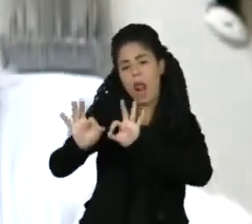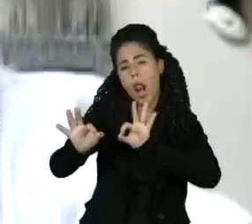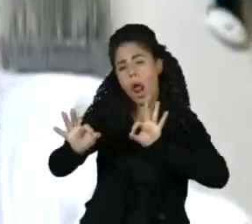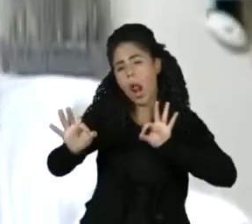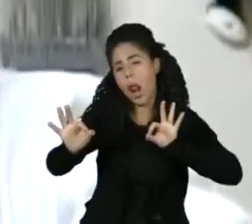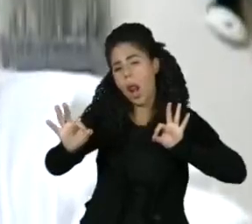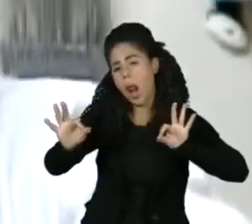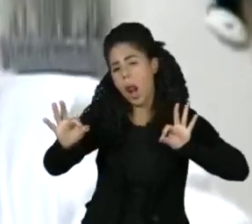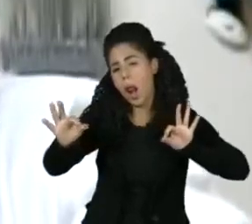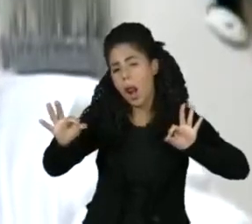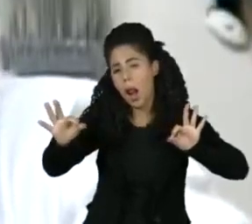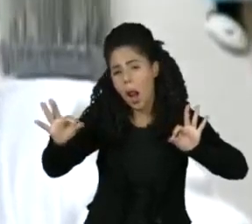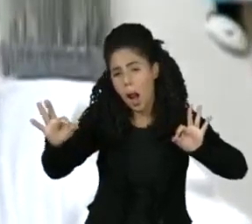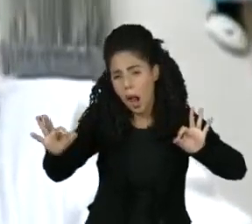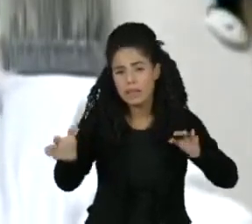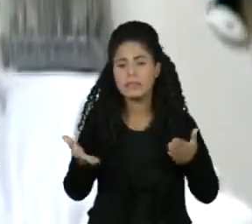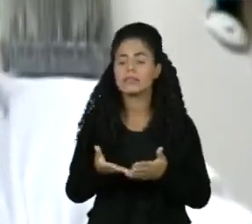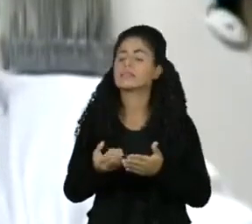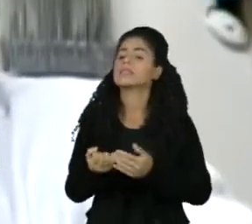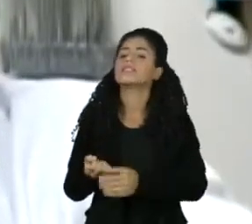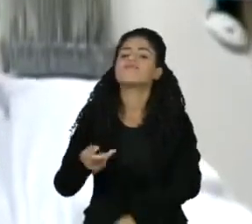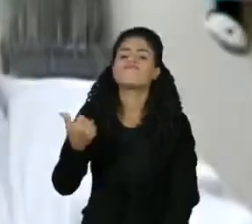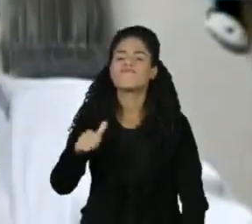gasta, ou ele vai passar a gastar,